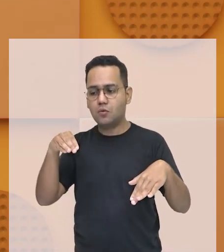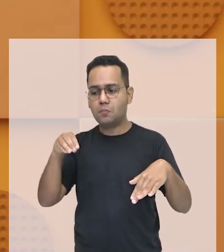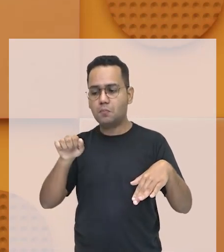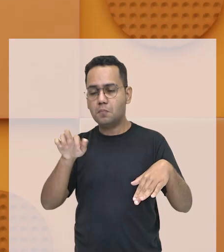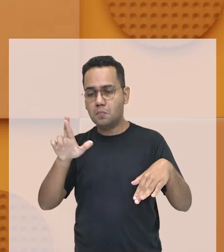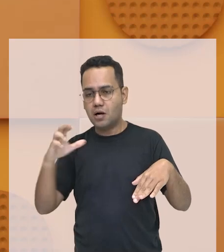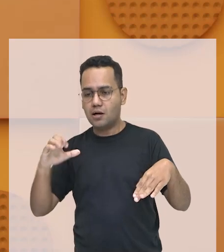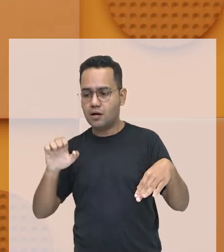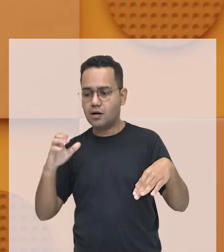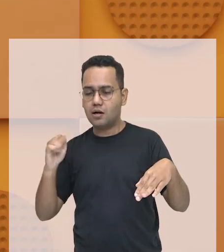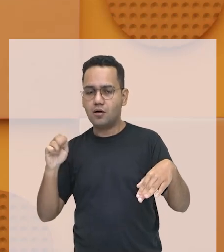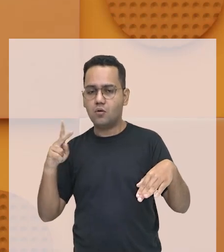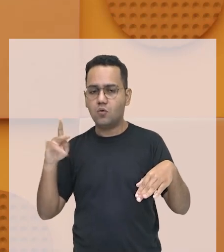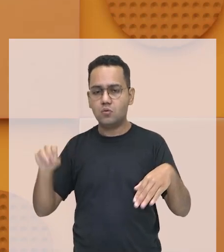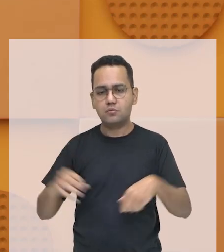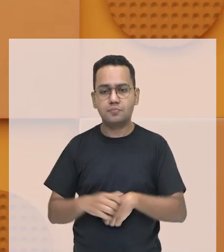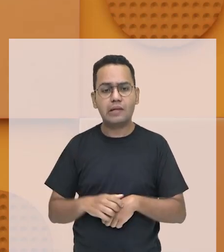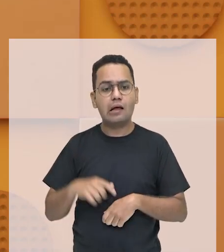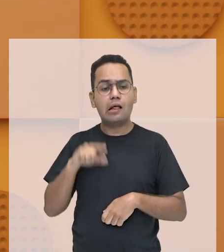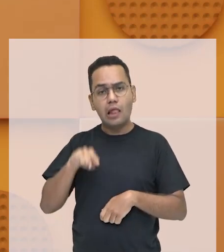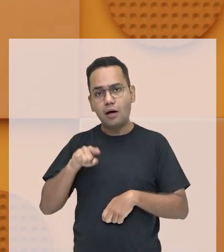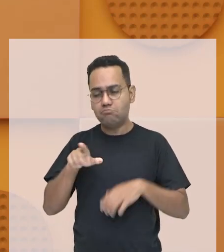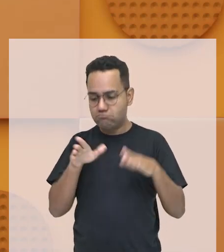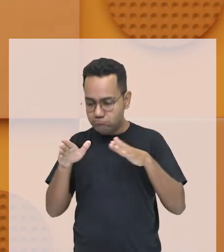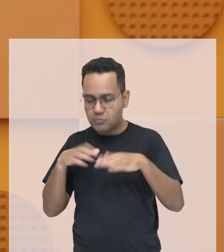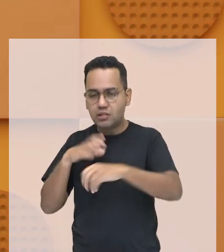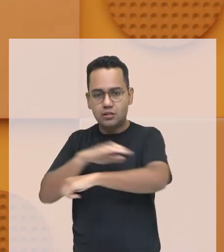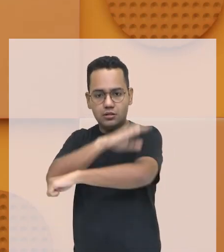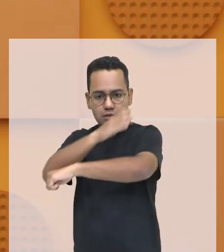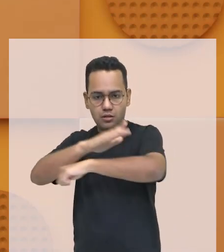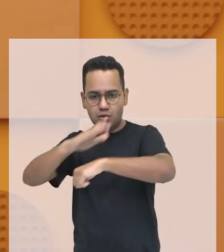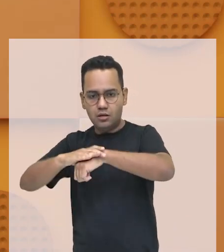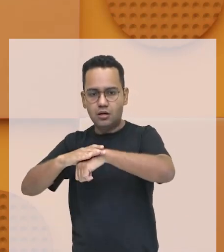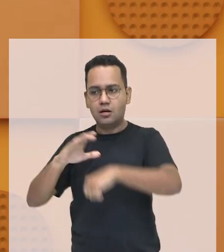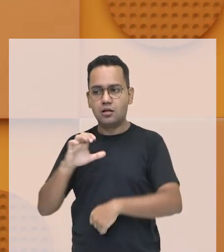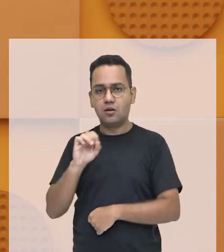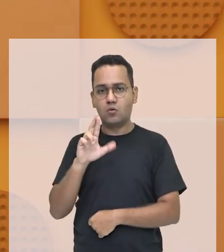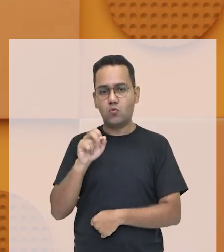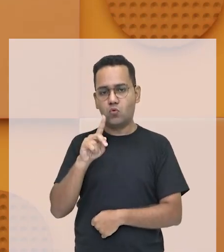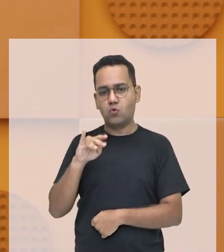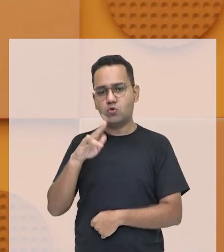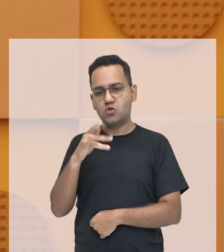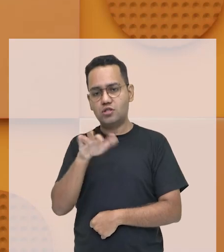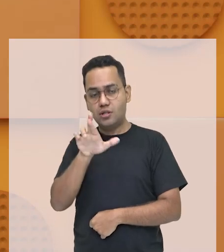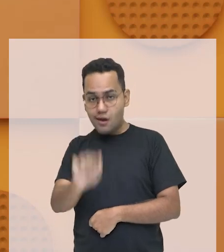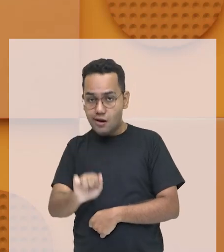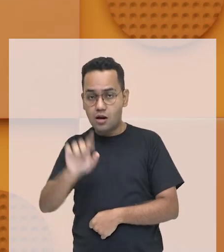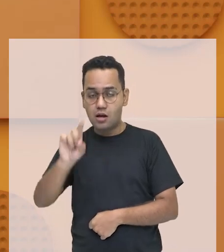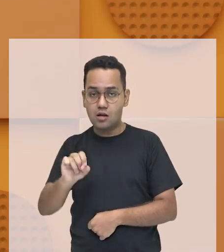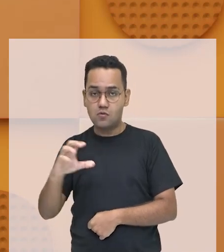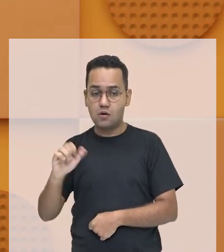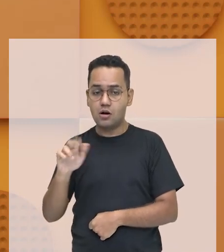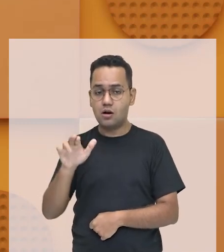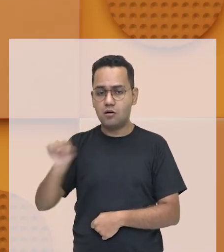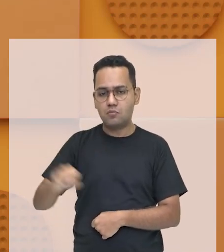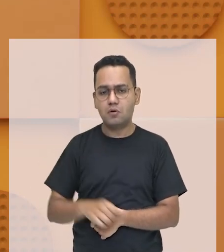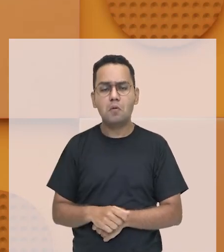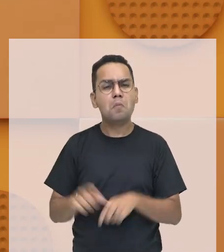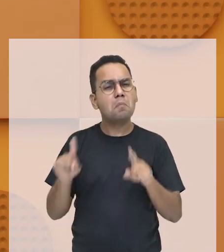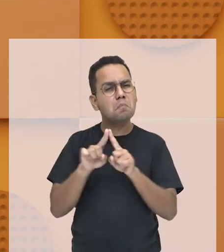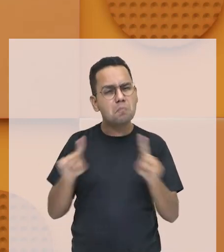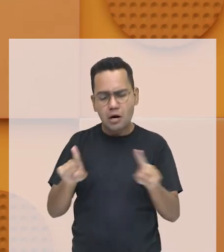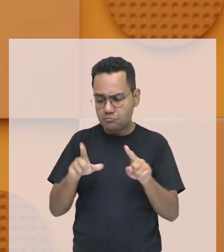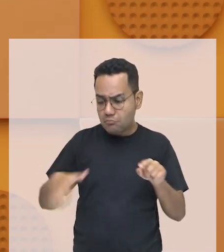pela presença de uma cadeia de montanha, que é a Cordilheira do Cáucaso, e a população é de